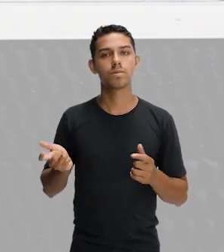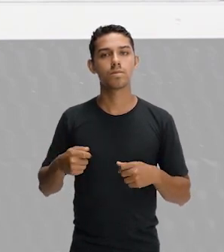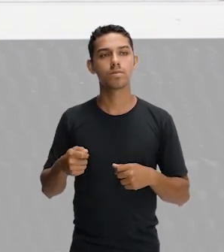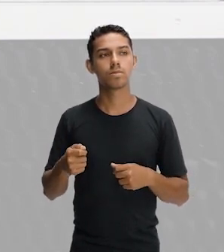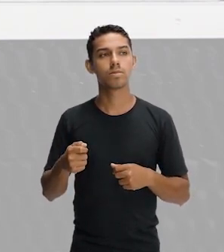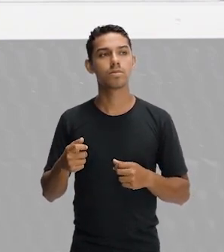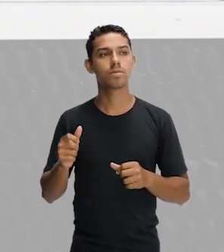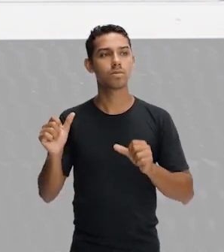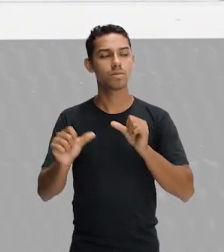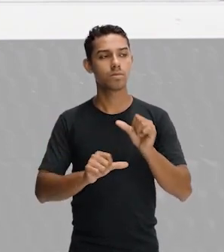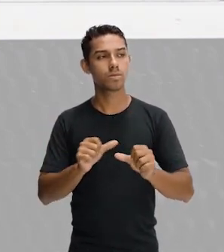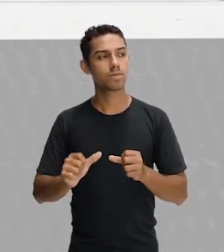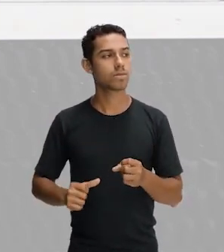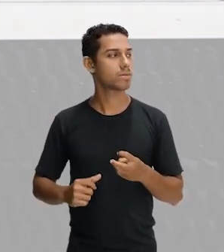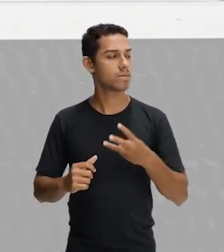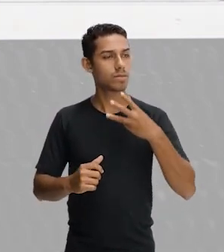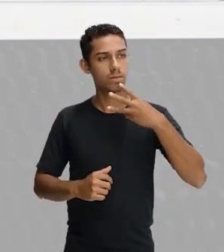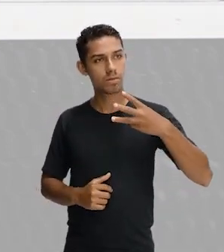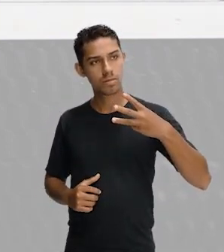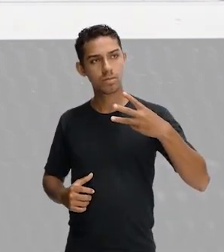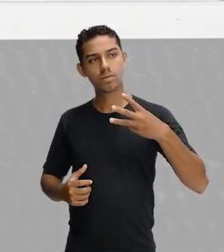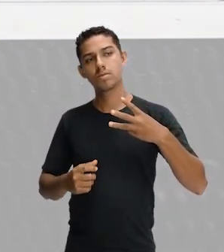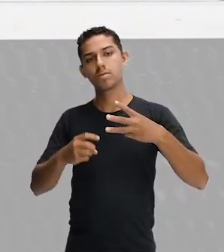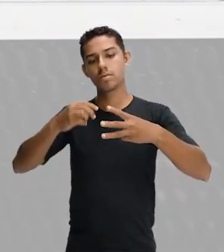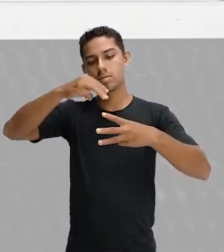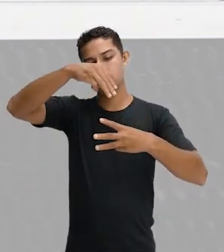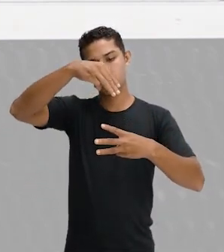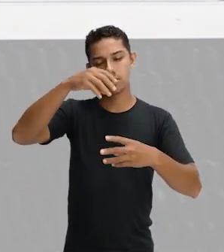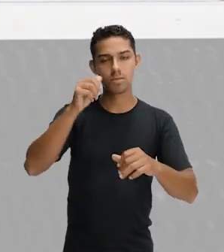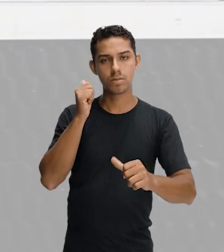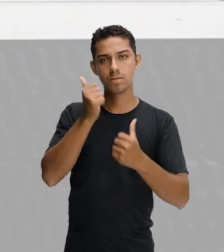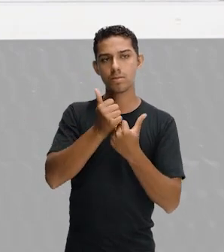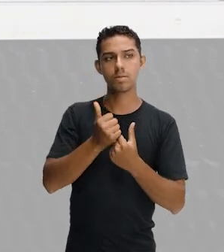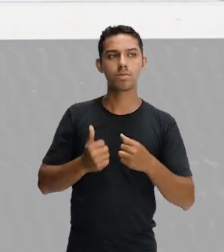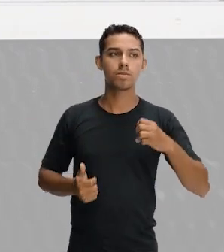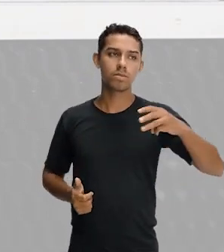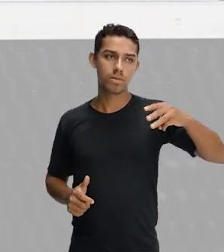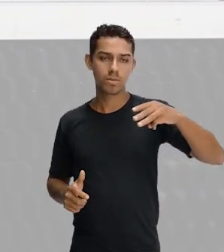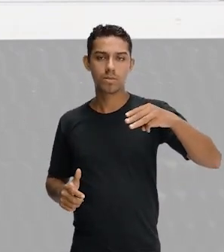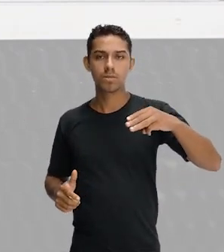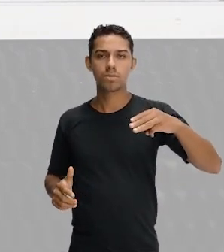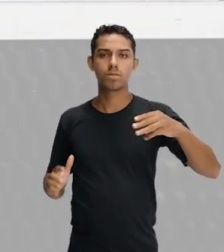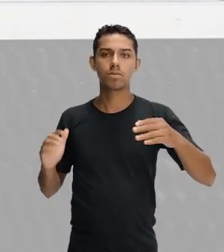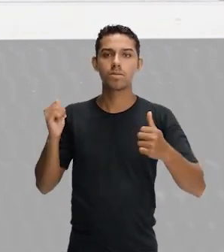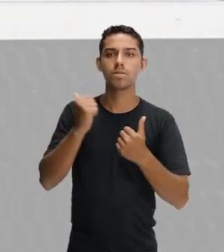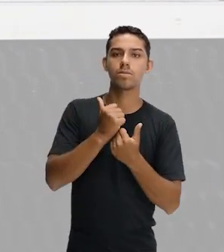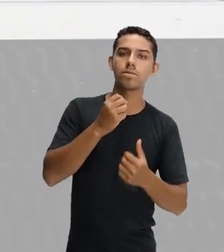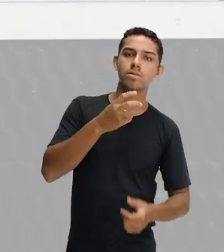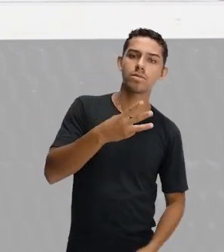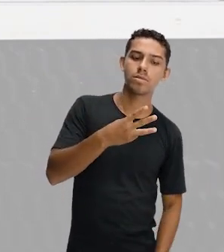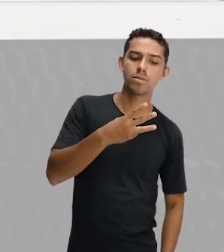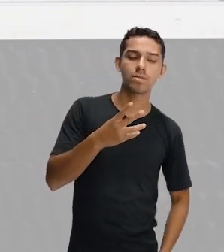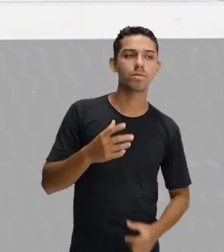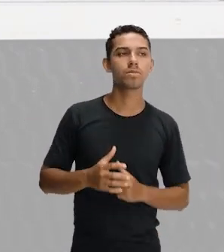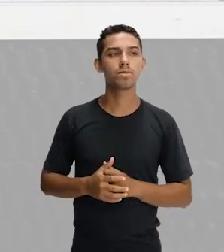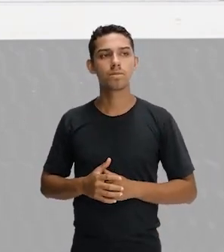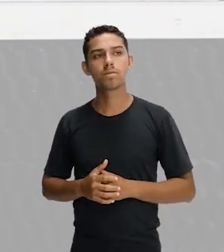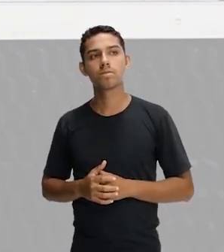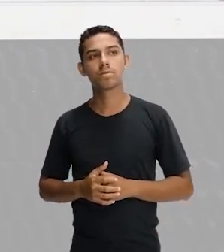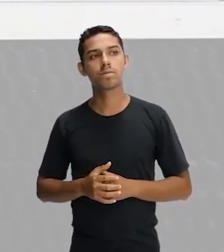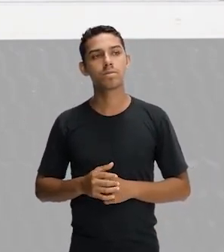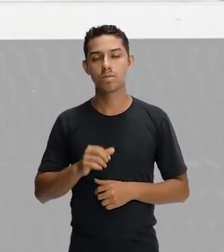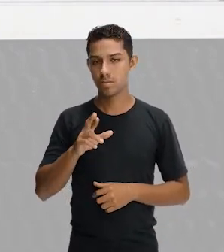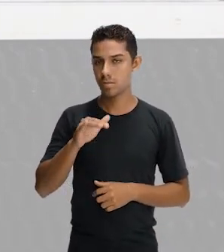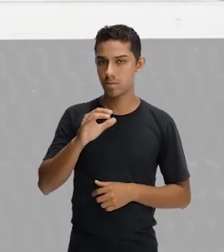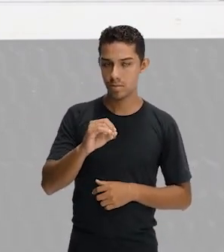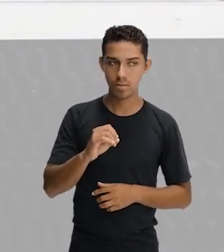é 3, o raio é 0,5 e a velocidade é